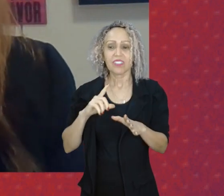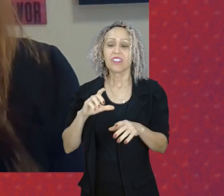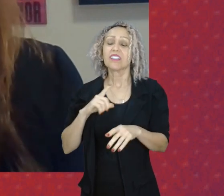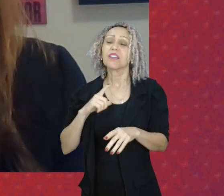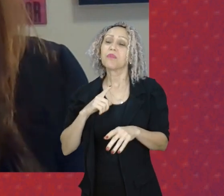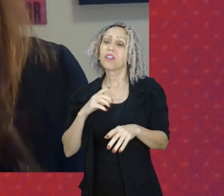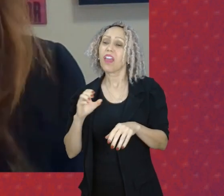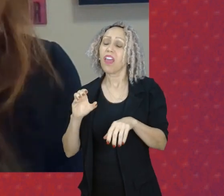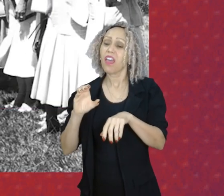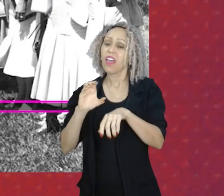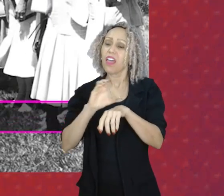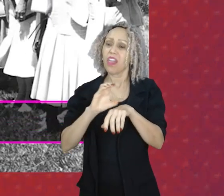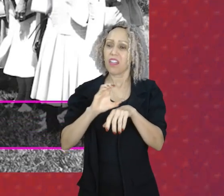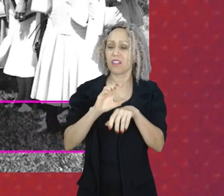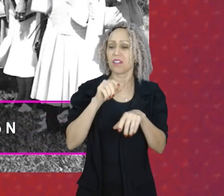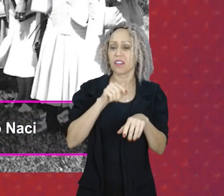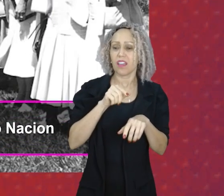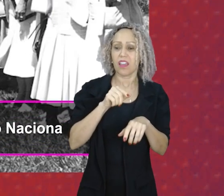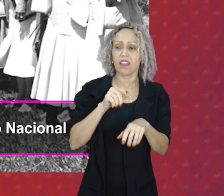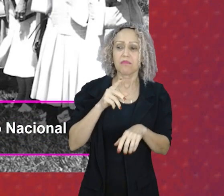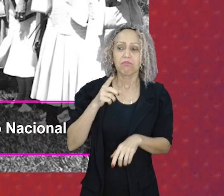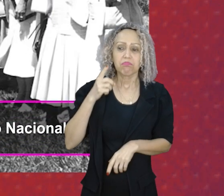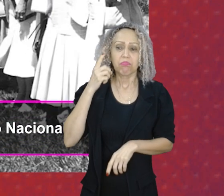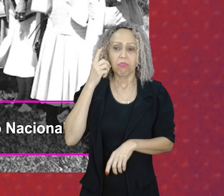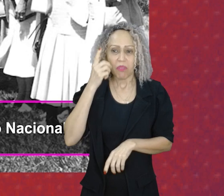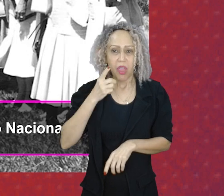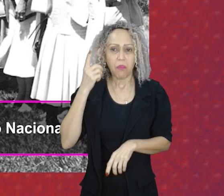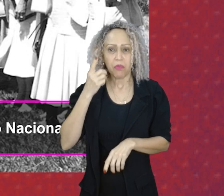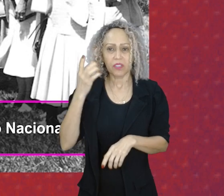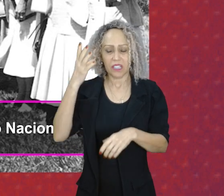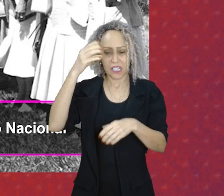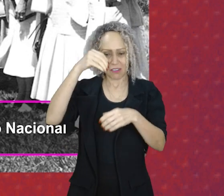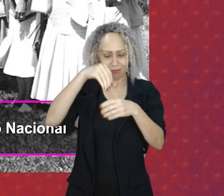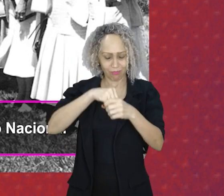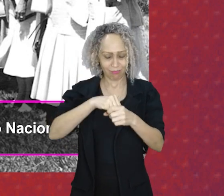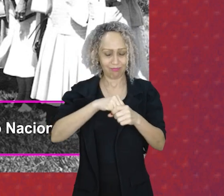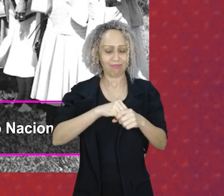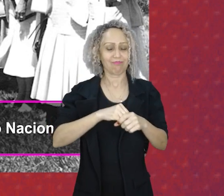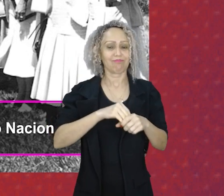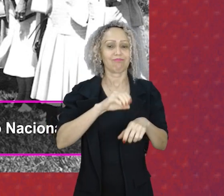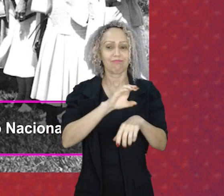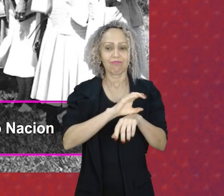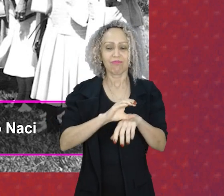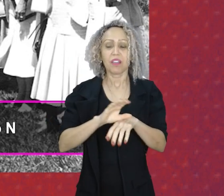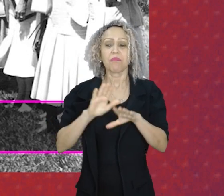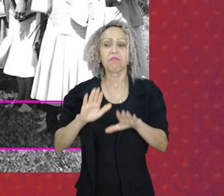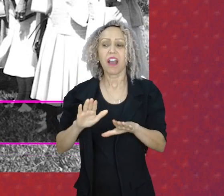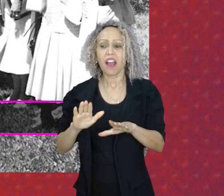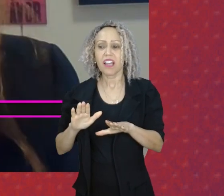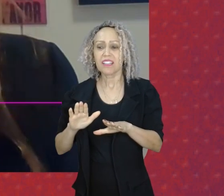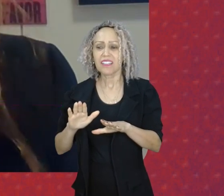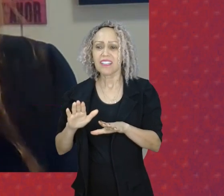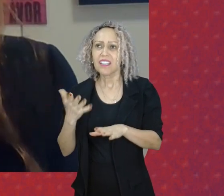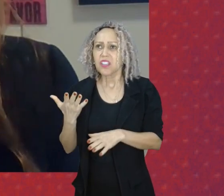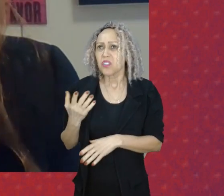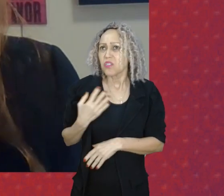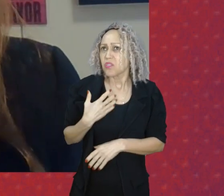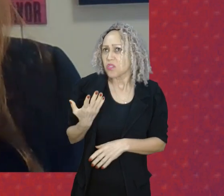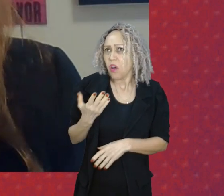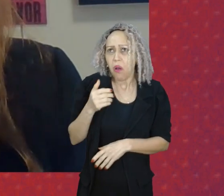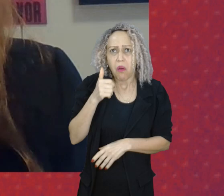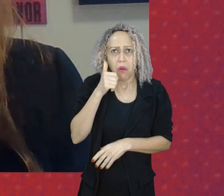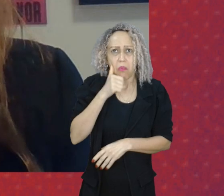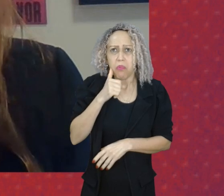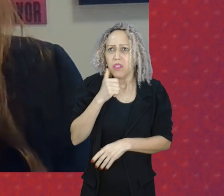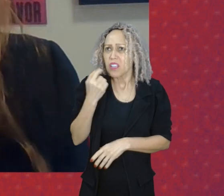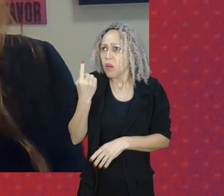deputados, apenas 26 eram mulheres. E a gente teve na mesa diretora da Assembleia Constituinte somente a deputada Benedita da Silva